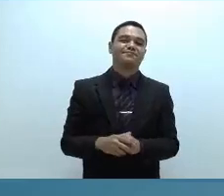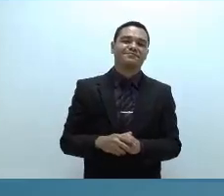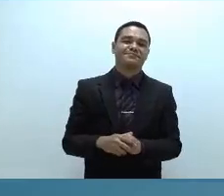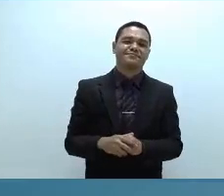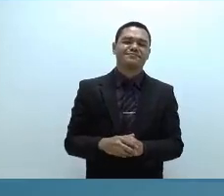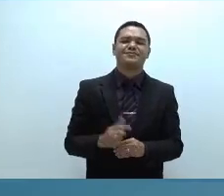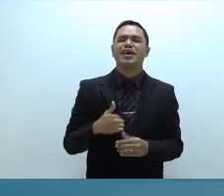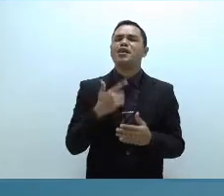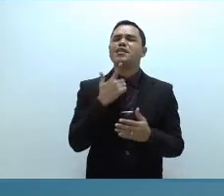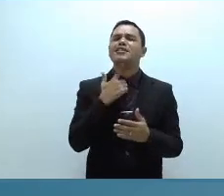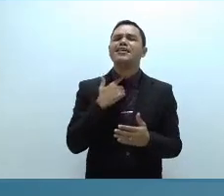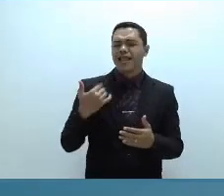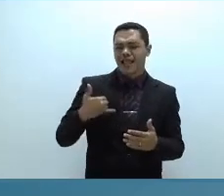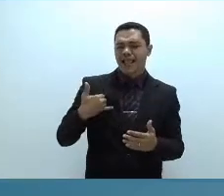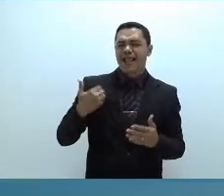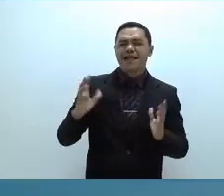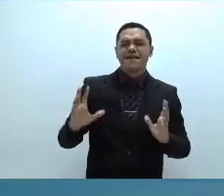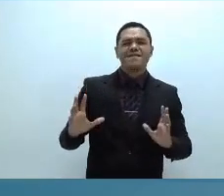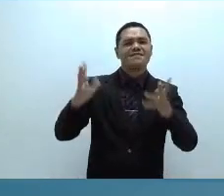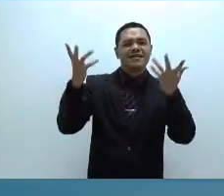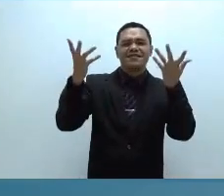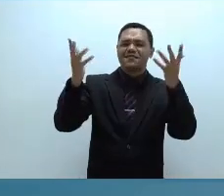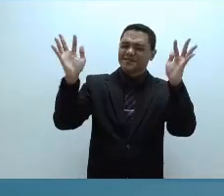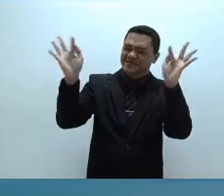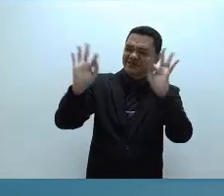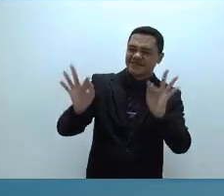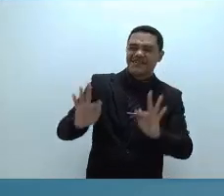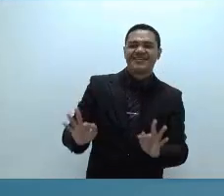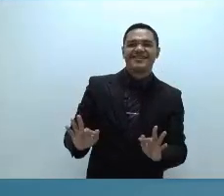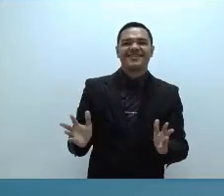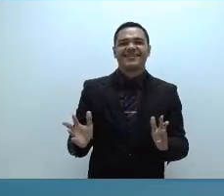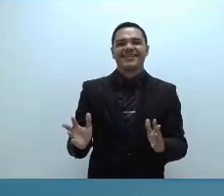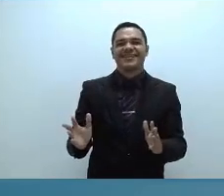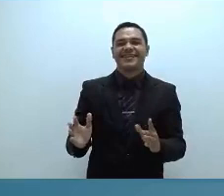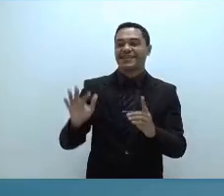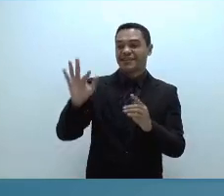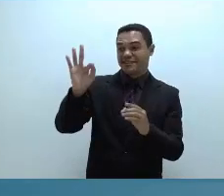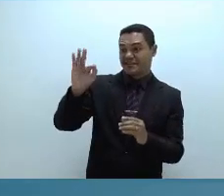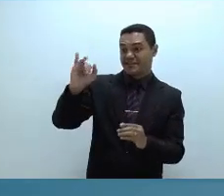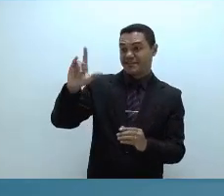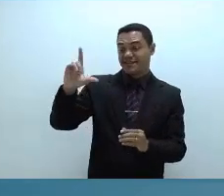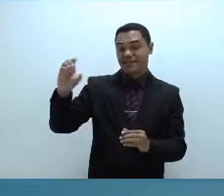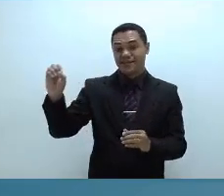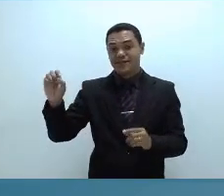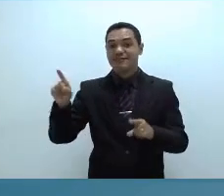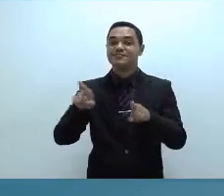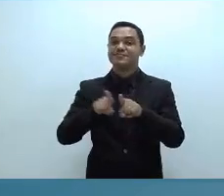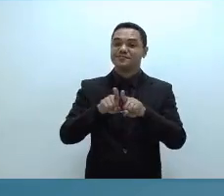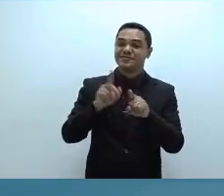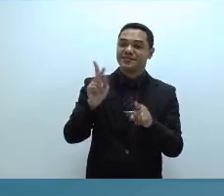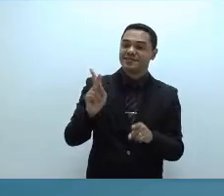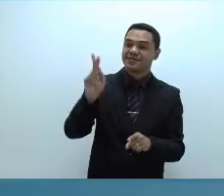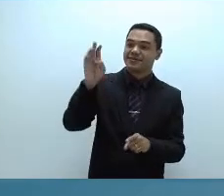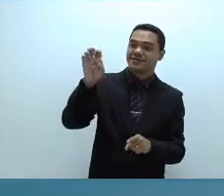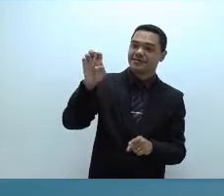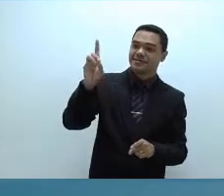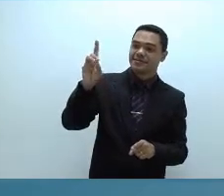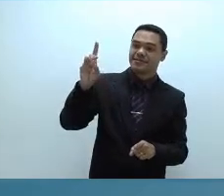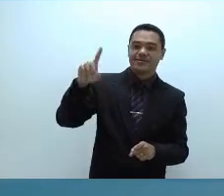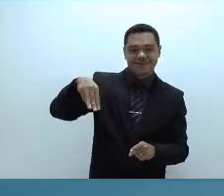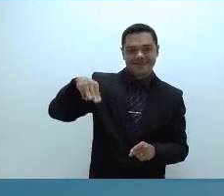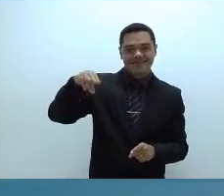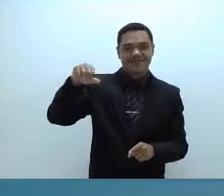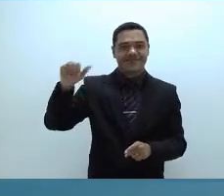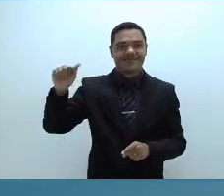feliz aniversário para as queridas Filomena, Kédima, e agradecer aí todos os bons dias